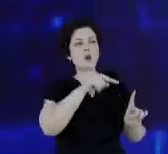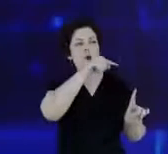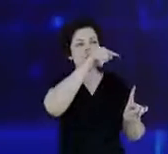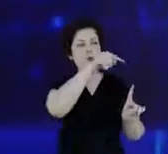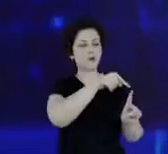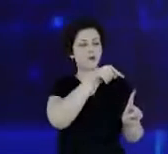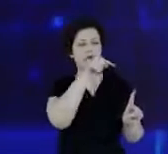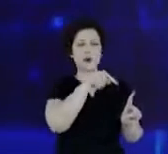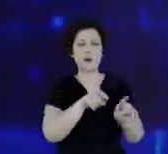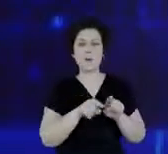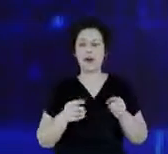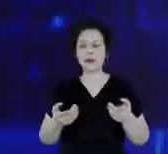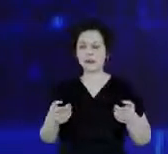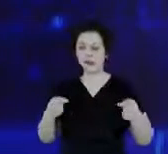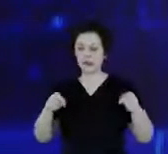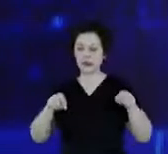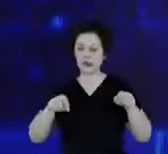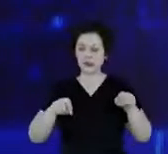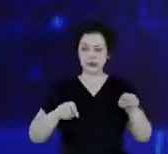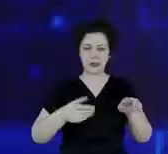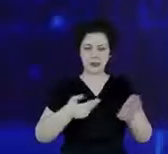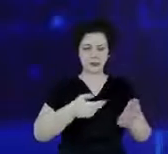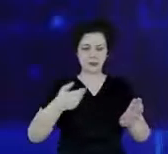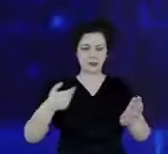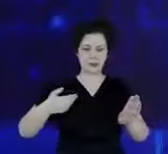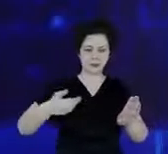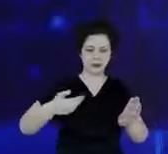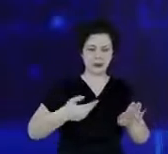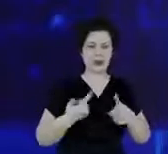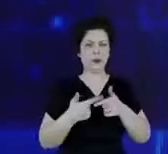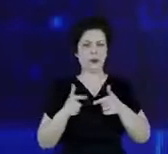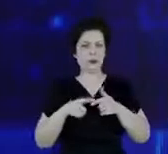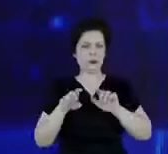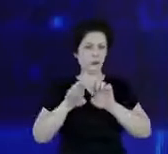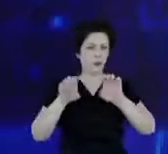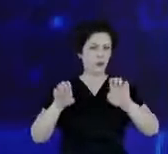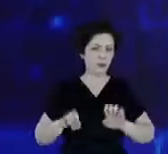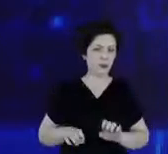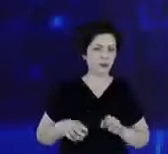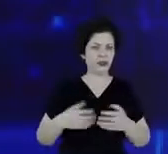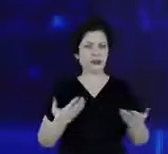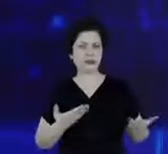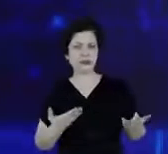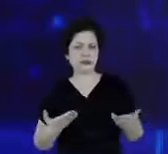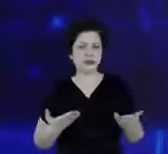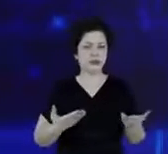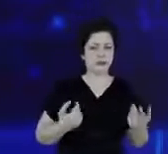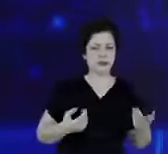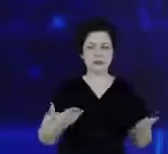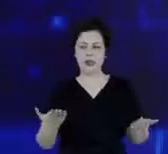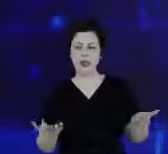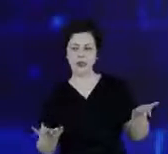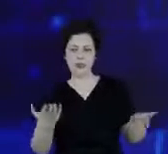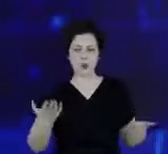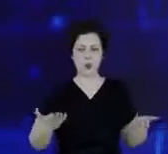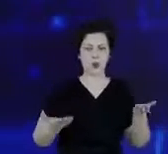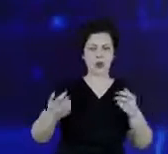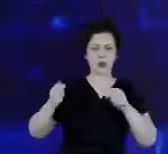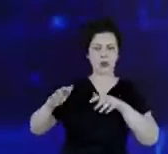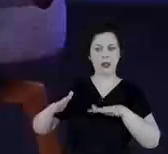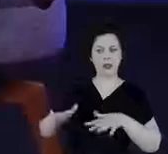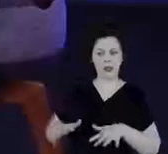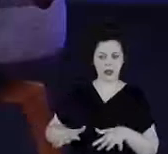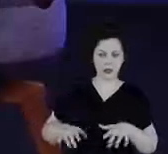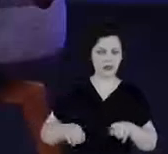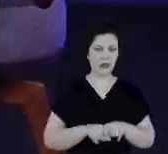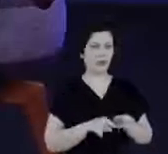tempo a gente tem que lidar com crises com problemas conjunturais e ter que jogar nos dois lados né que lidar com a crise ainda manter